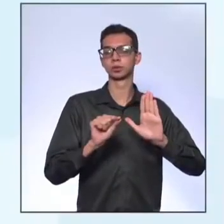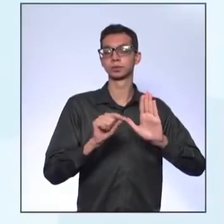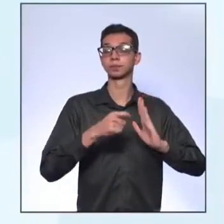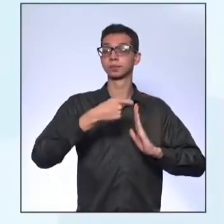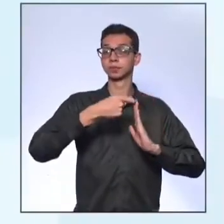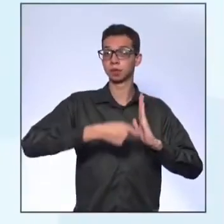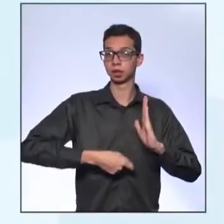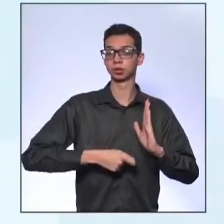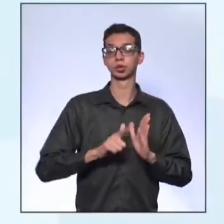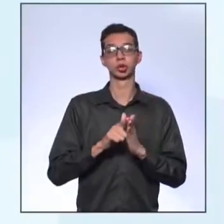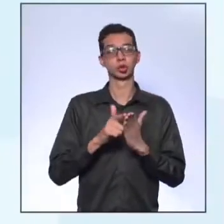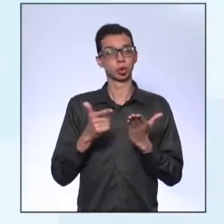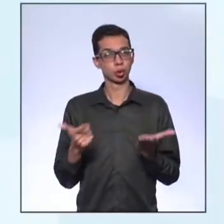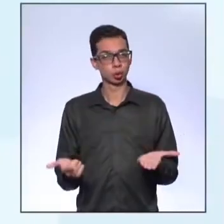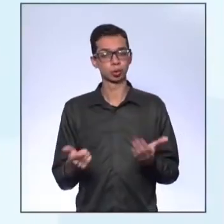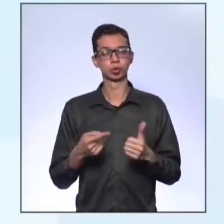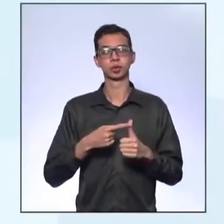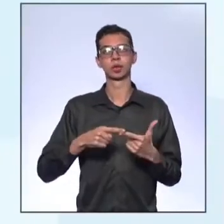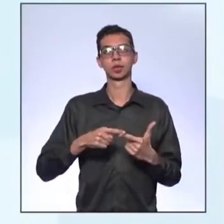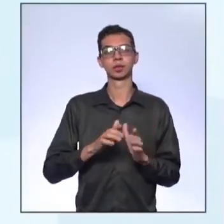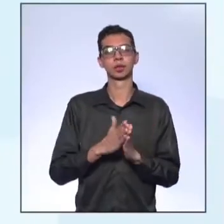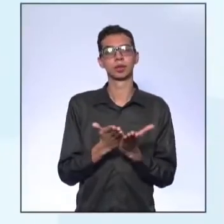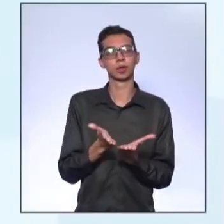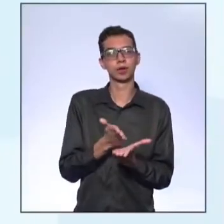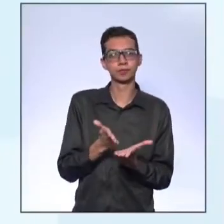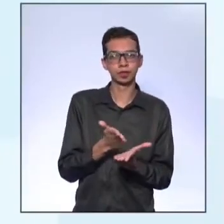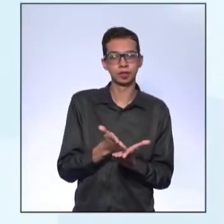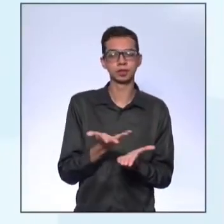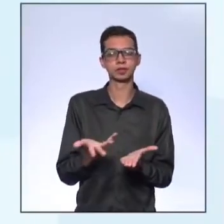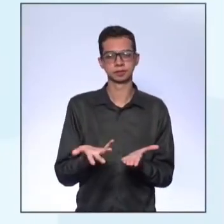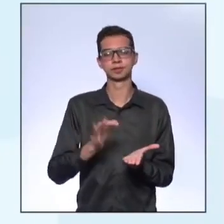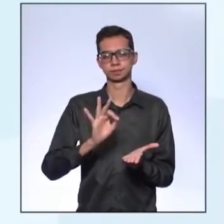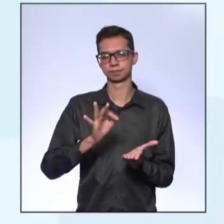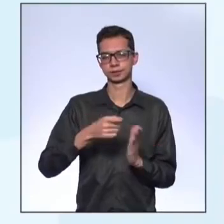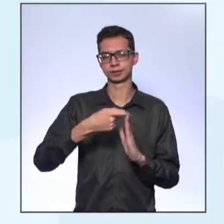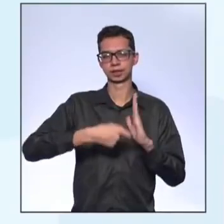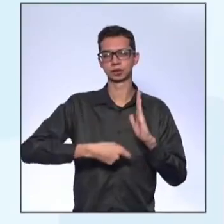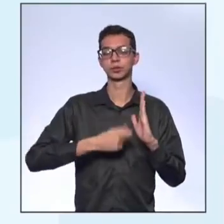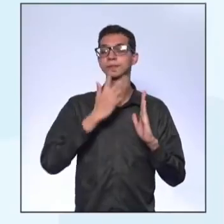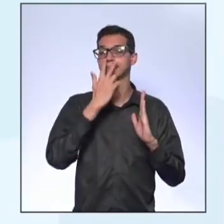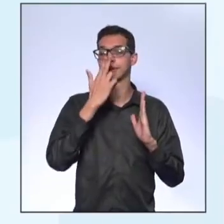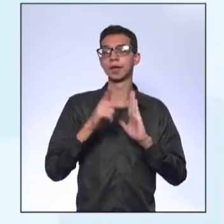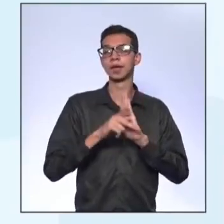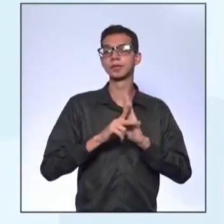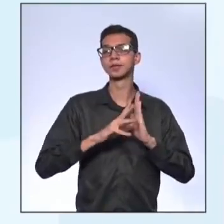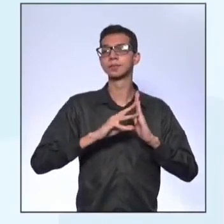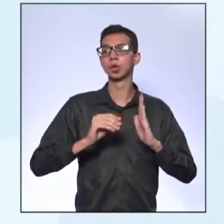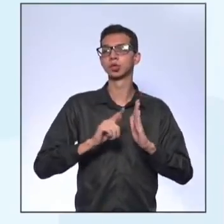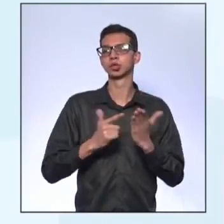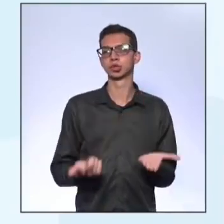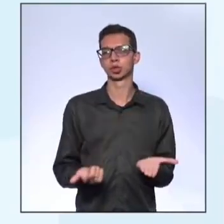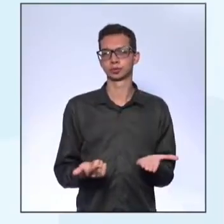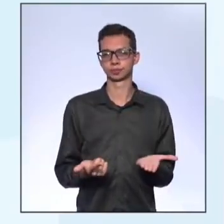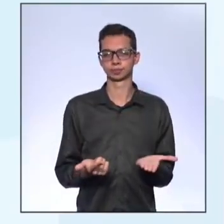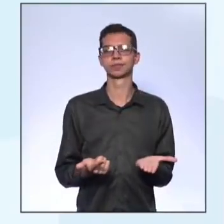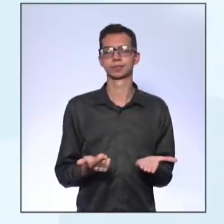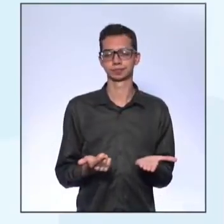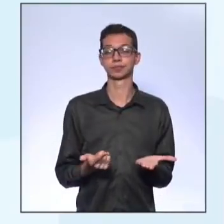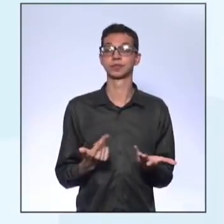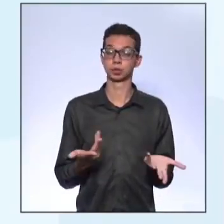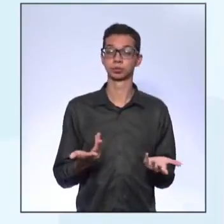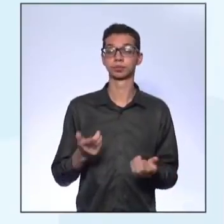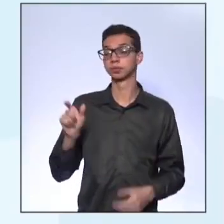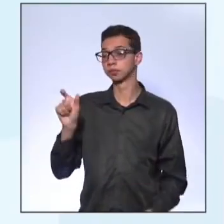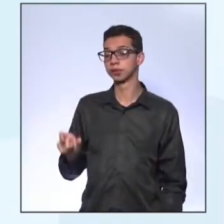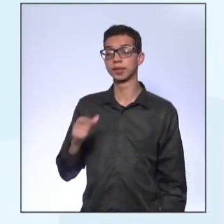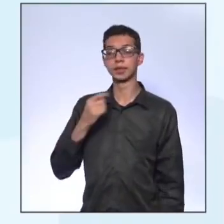em jornais, em revistas, né? Ele tem um texto que tem essa pegada jornalística também, tá? Então, por um especialista ou não, eu não